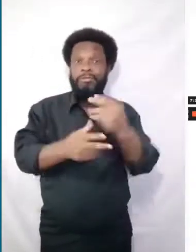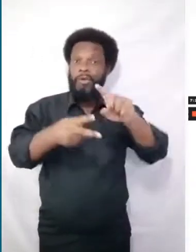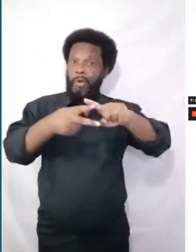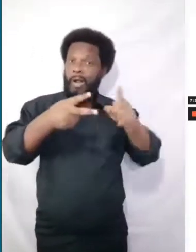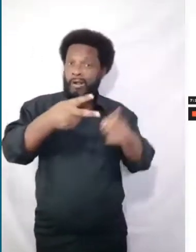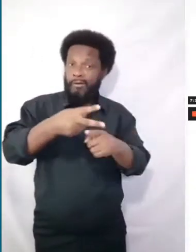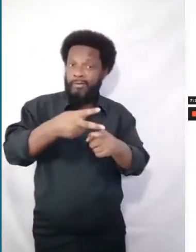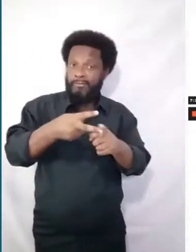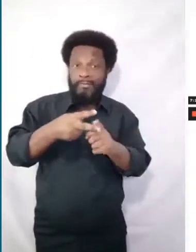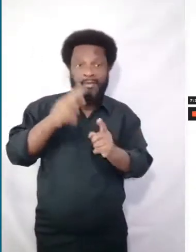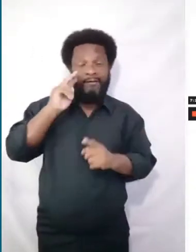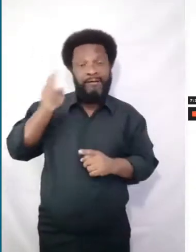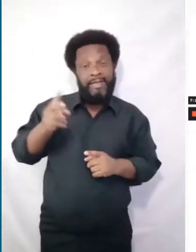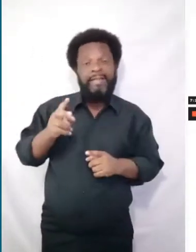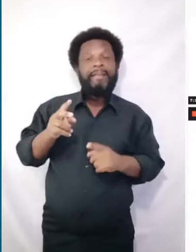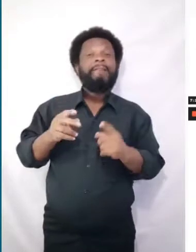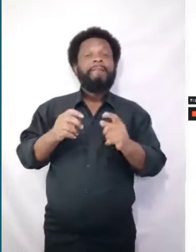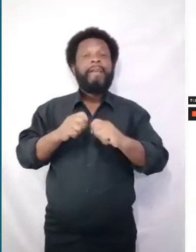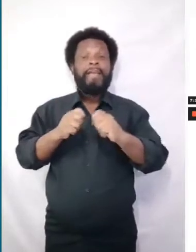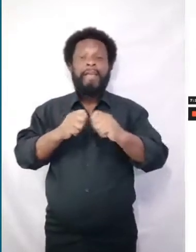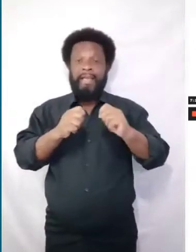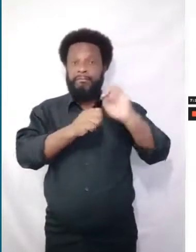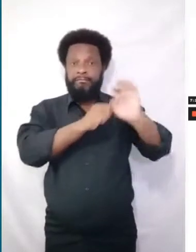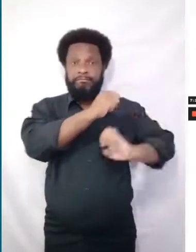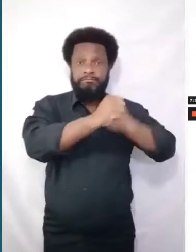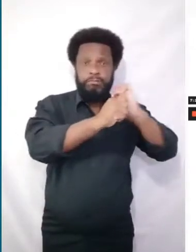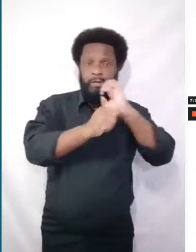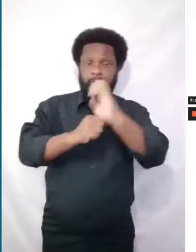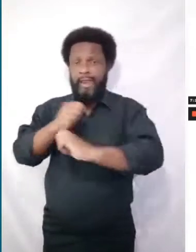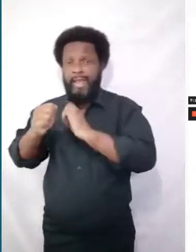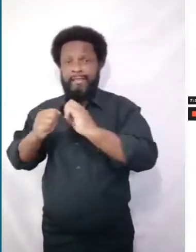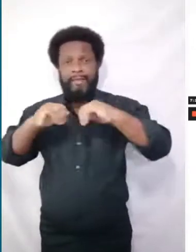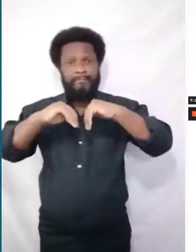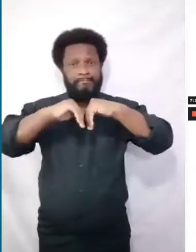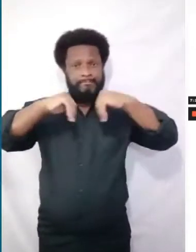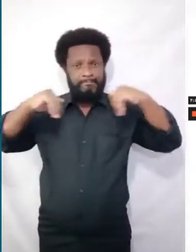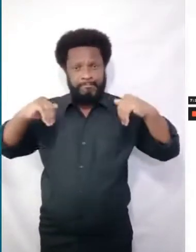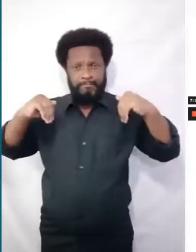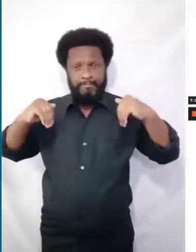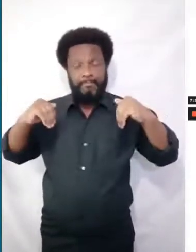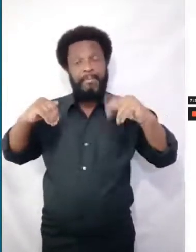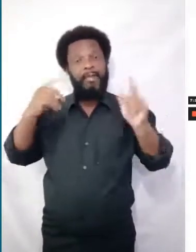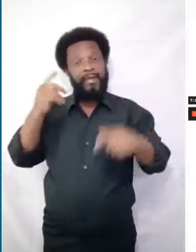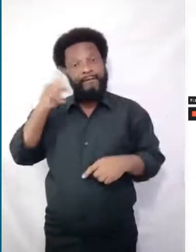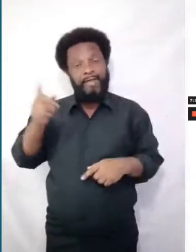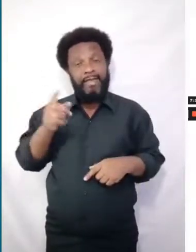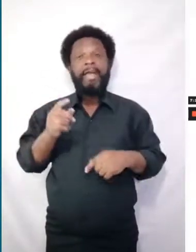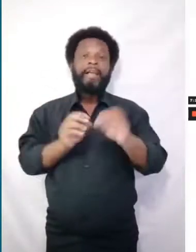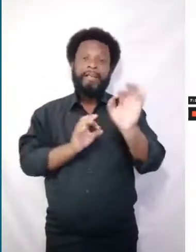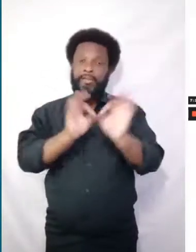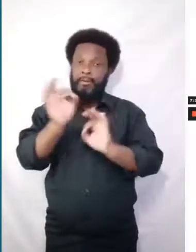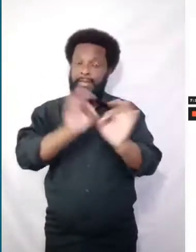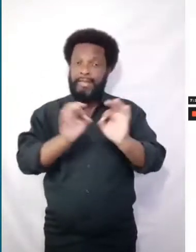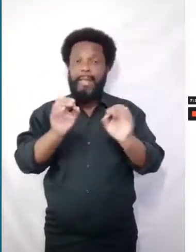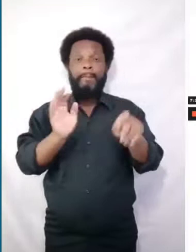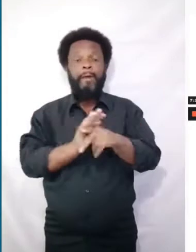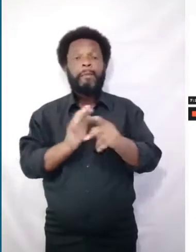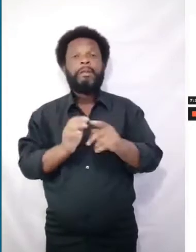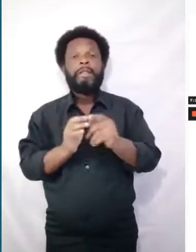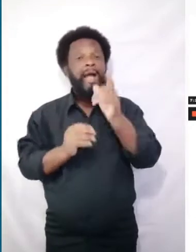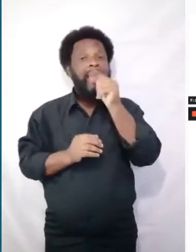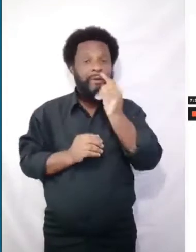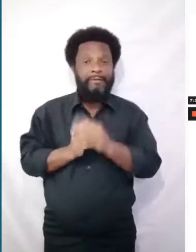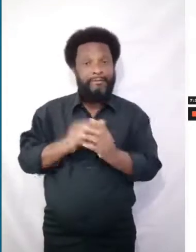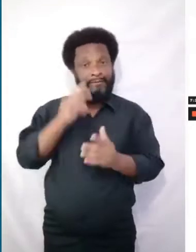ligantes. E aí, a gente vai formar um ângulo. Aqui, esses elétrons não ligantes e ligantes fiquem mais distantes possíveis uns dos outros.